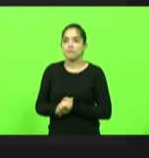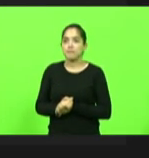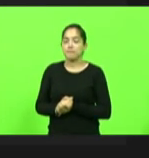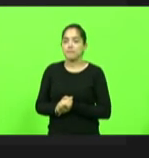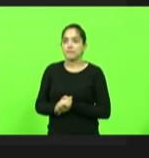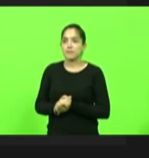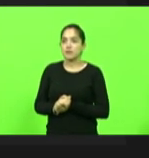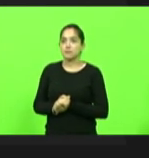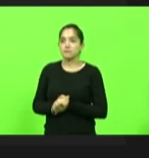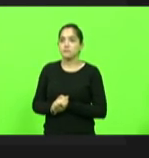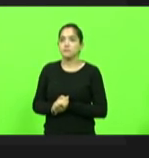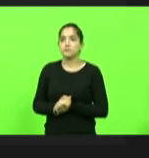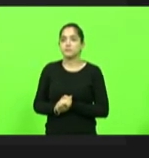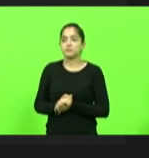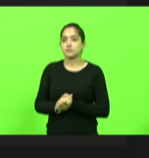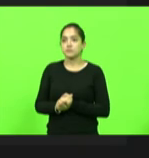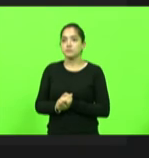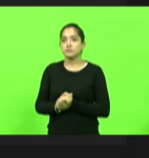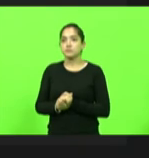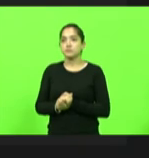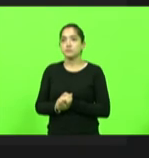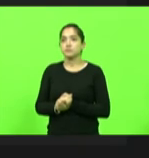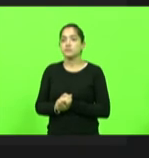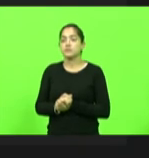Por questão de encaminhamento, tá?